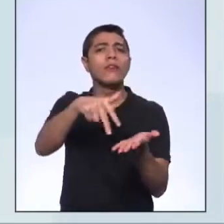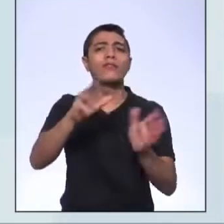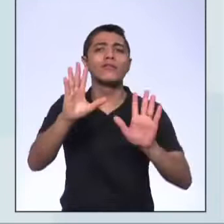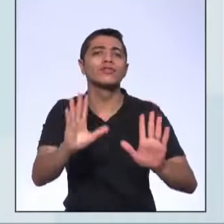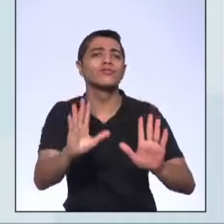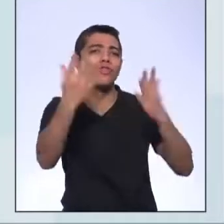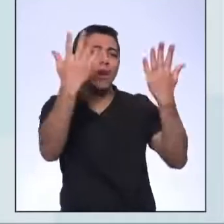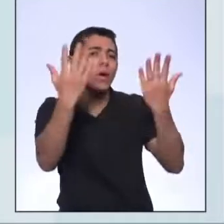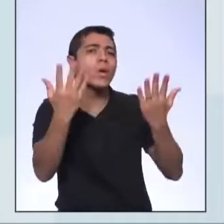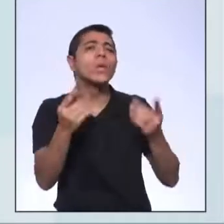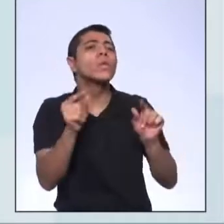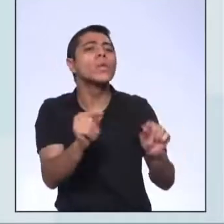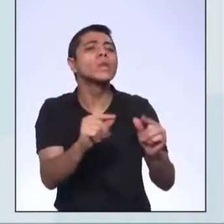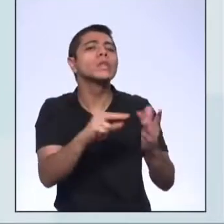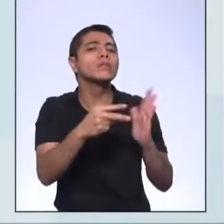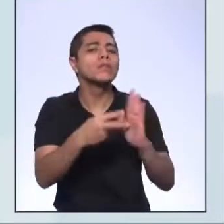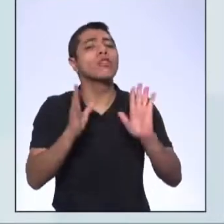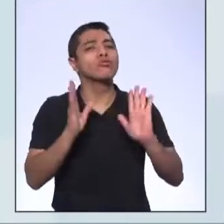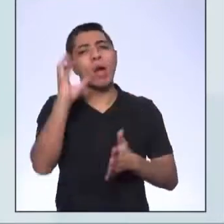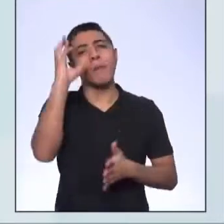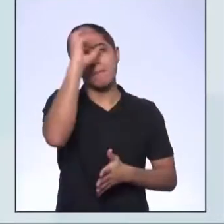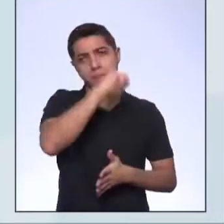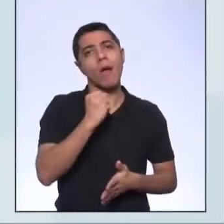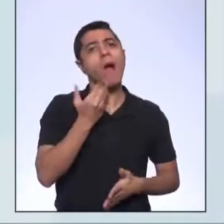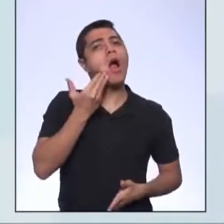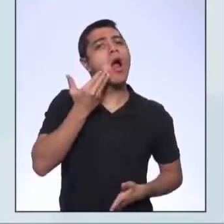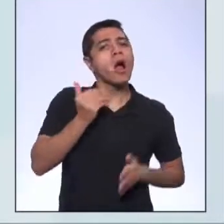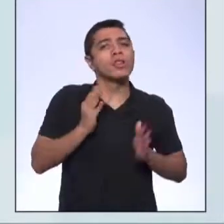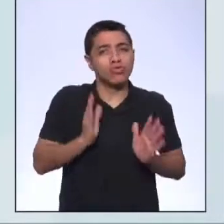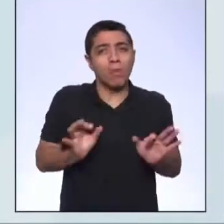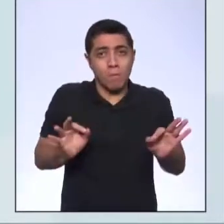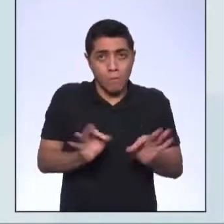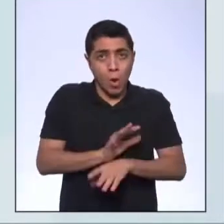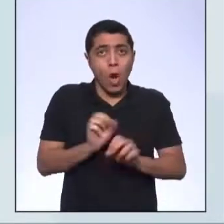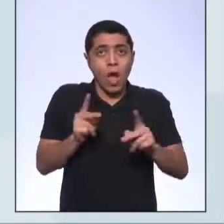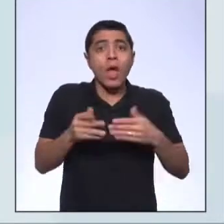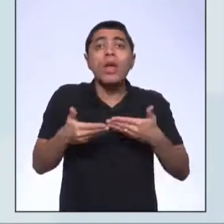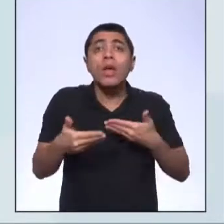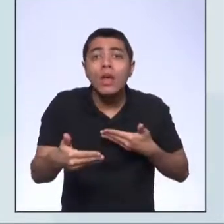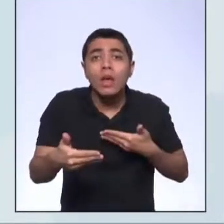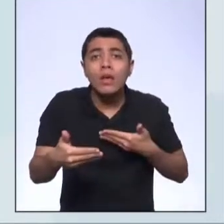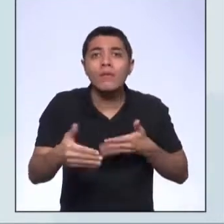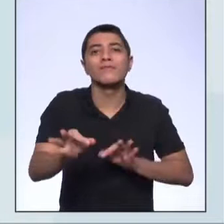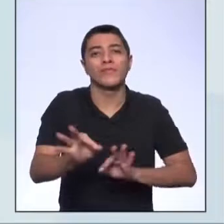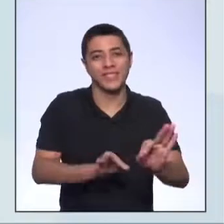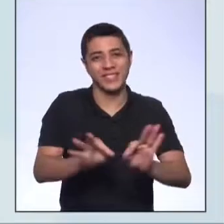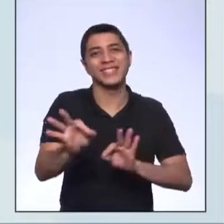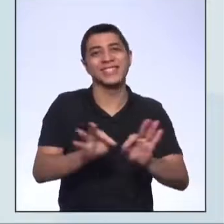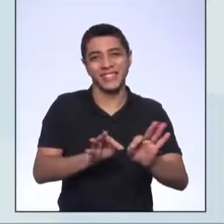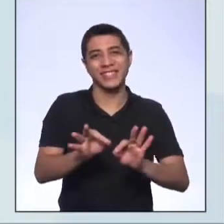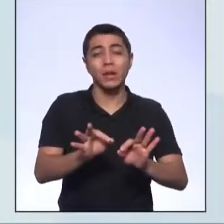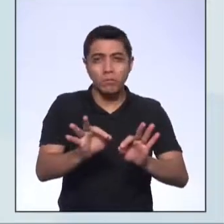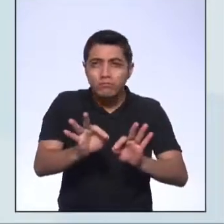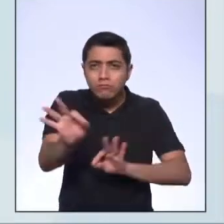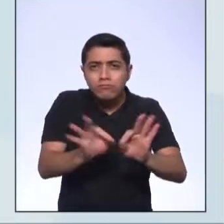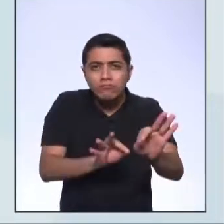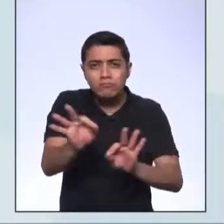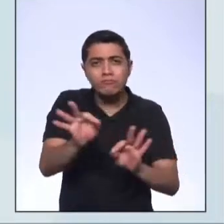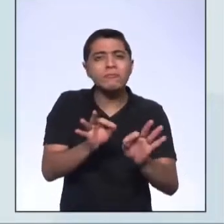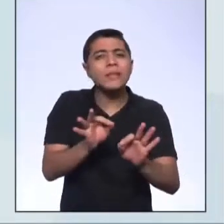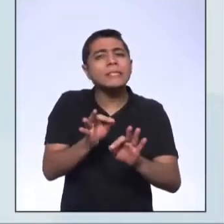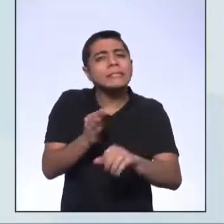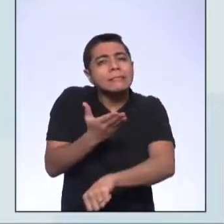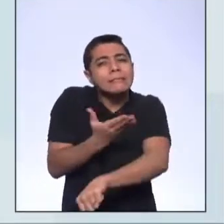festivais como é que funciona então agora a gente vai começar a esboçar um projeto tá então nós vamos fazer um esboço simples o nosso